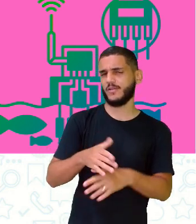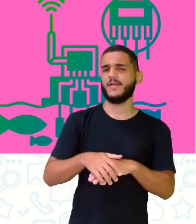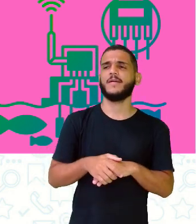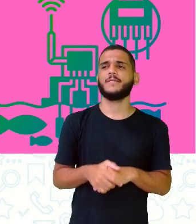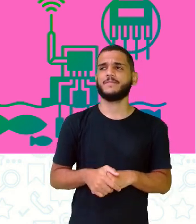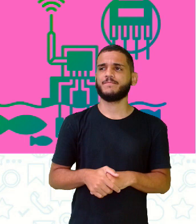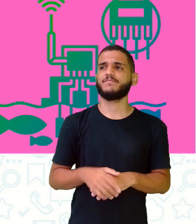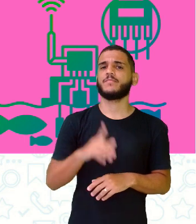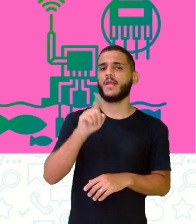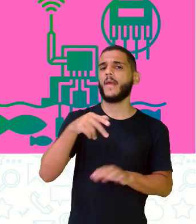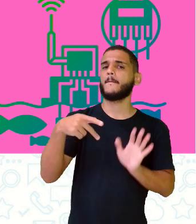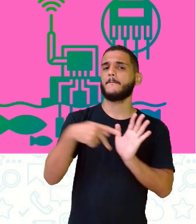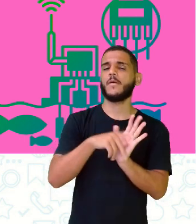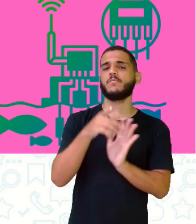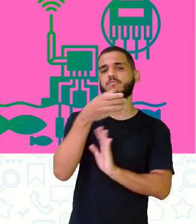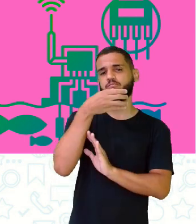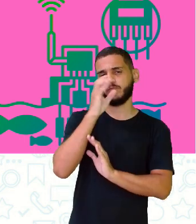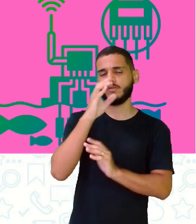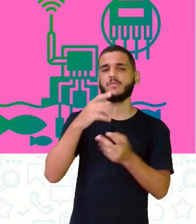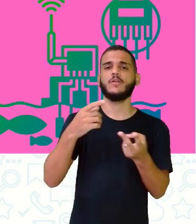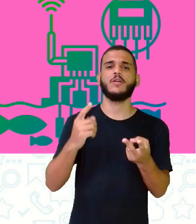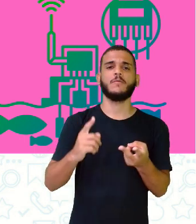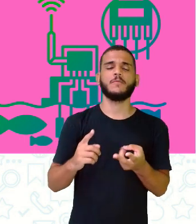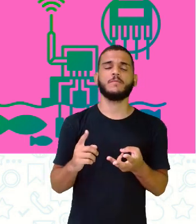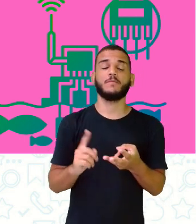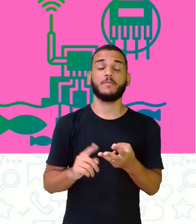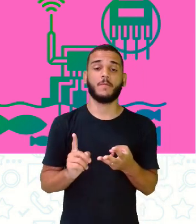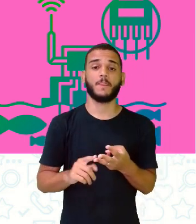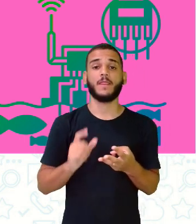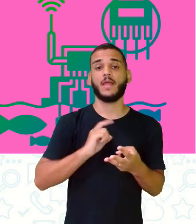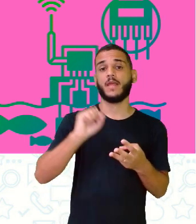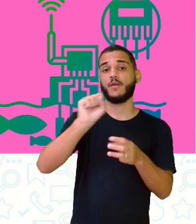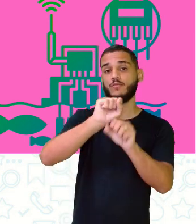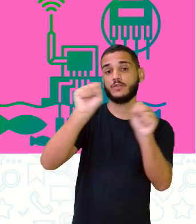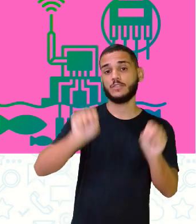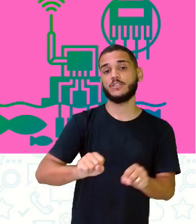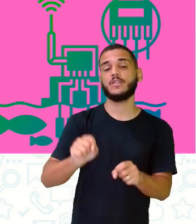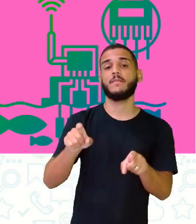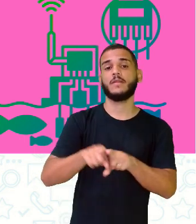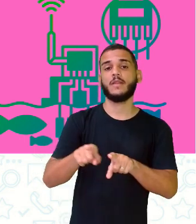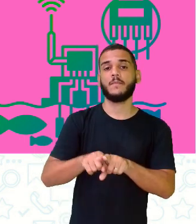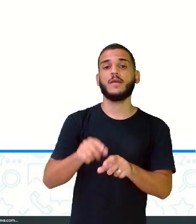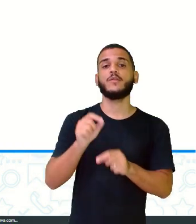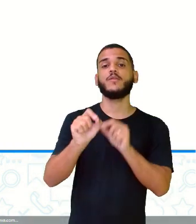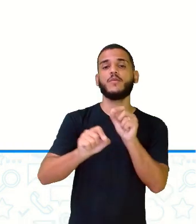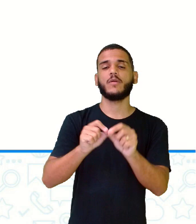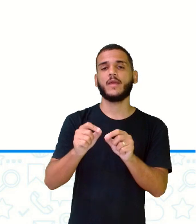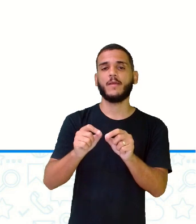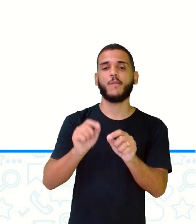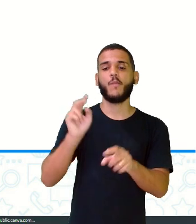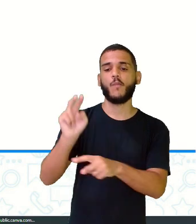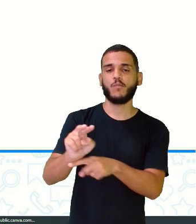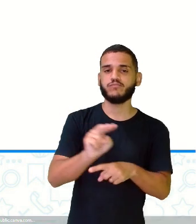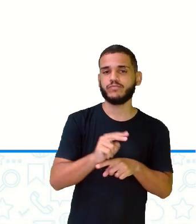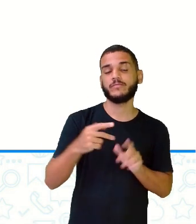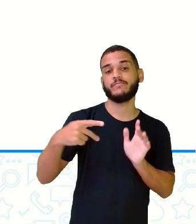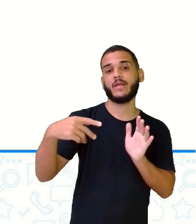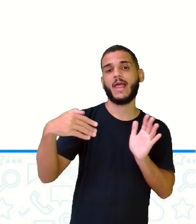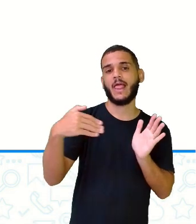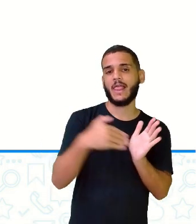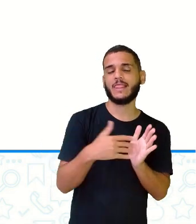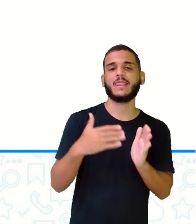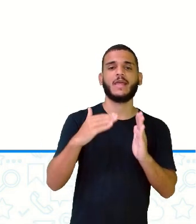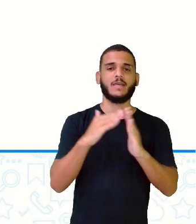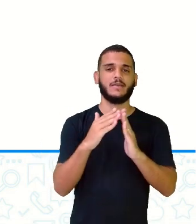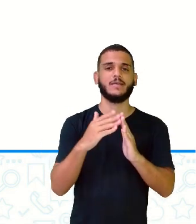ela é uma água própria para o consumo e que ela passa por um sistema de tratamento também até que chegue na nossa casa. E